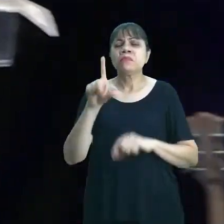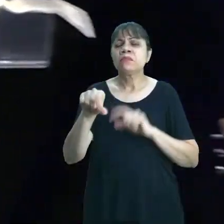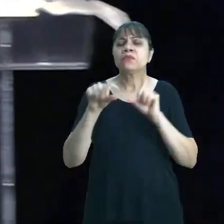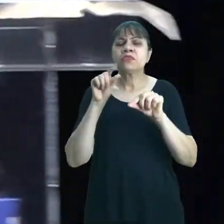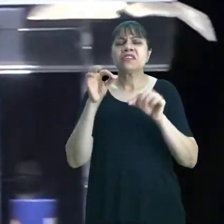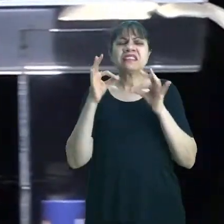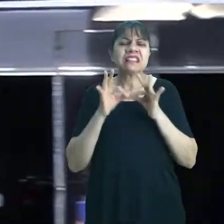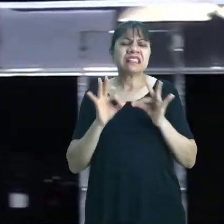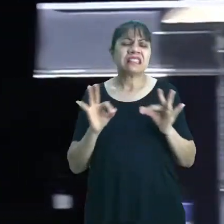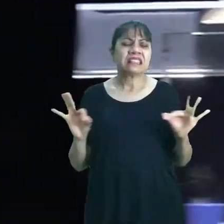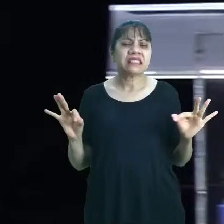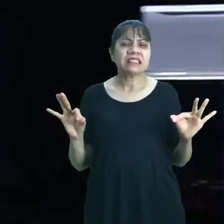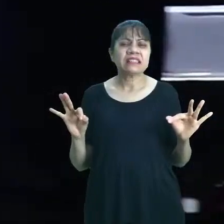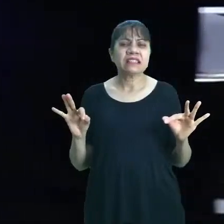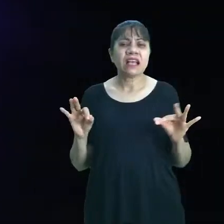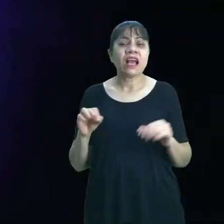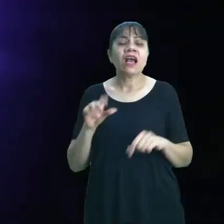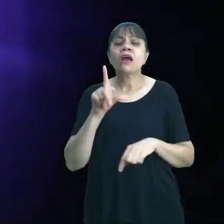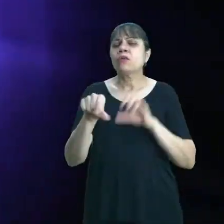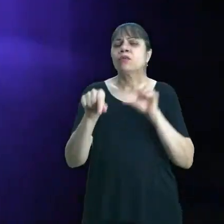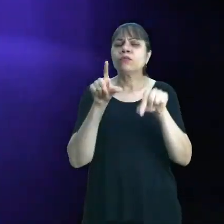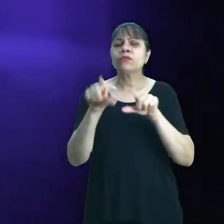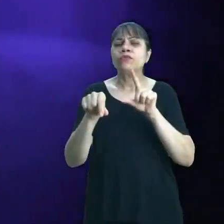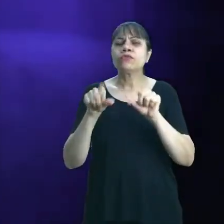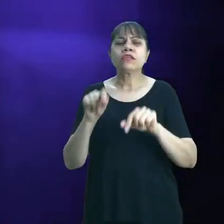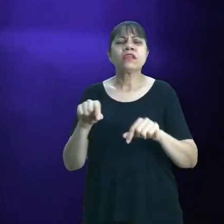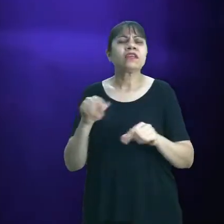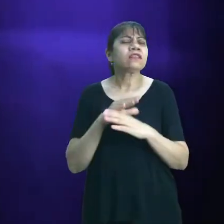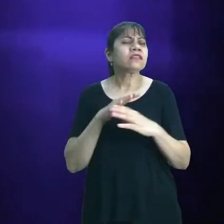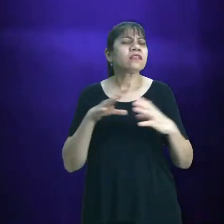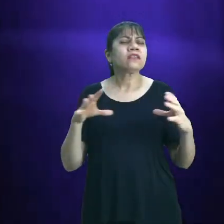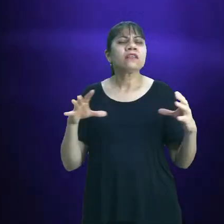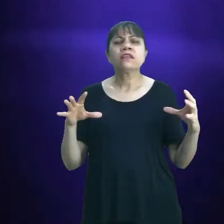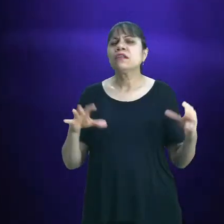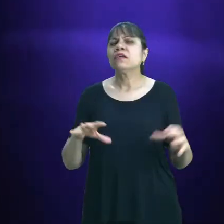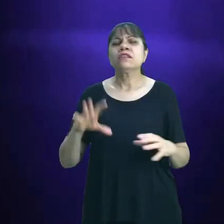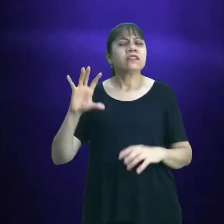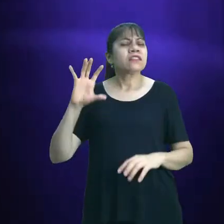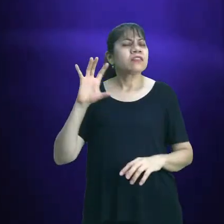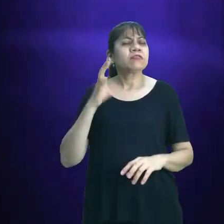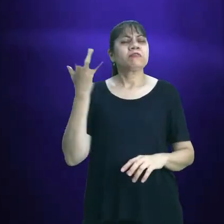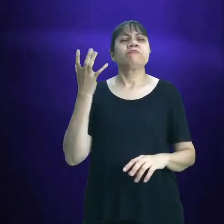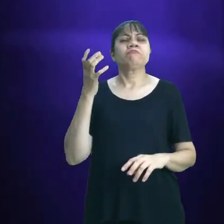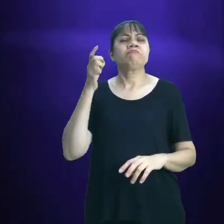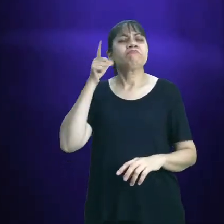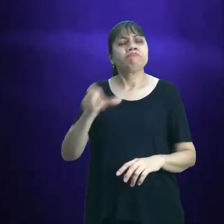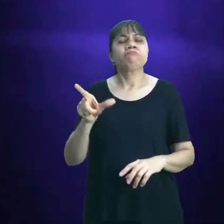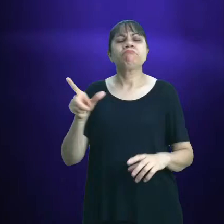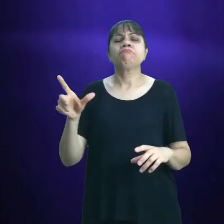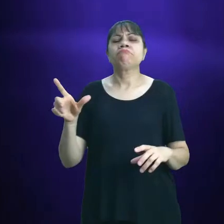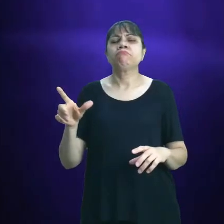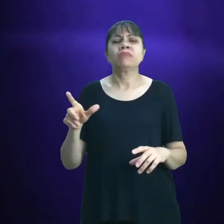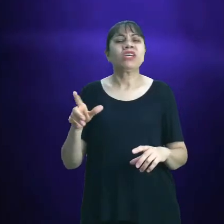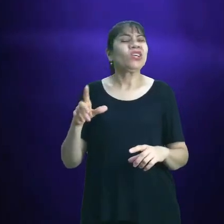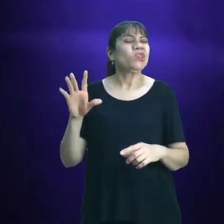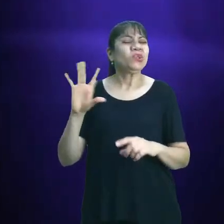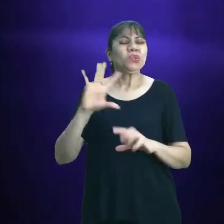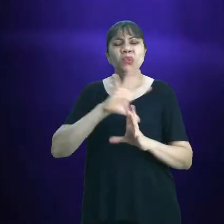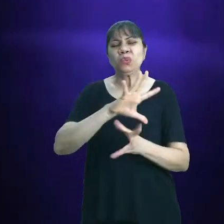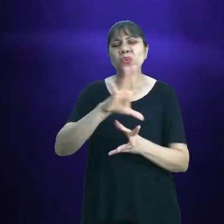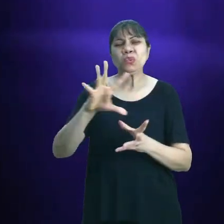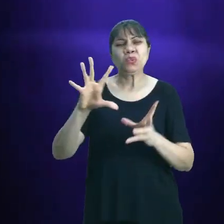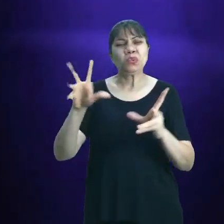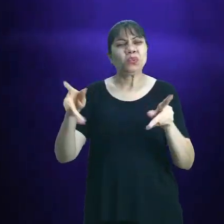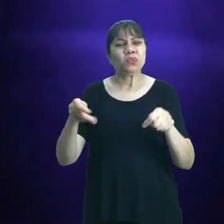busquei nas grandes realizações, que foram grandes obras. E ele conclui: tudo é vaidade.